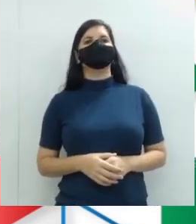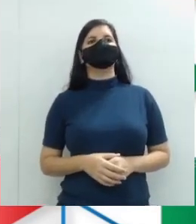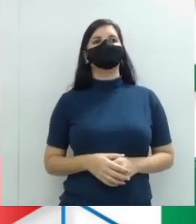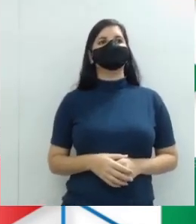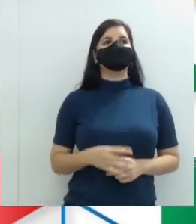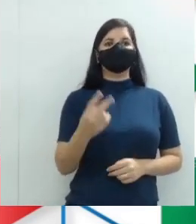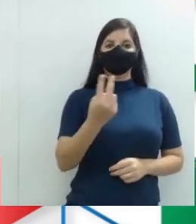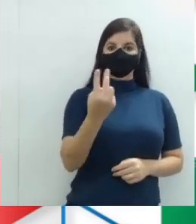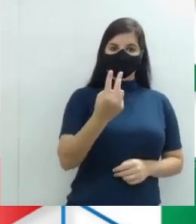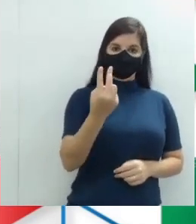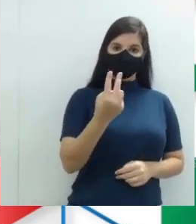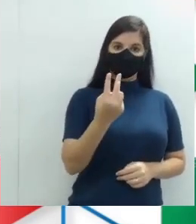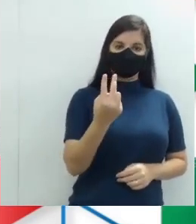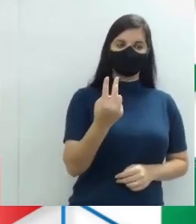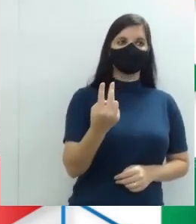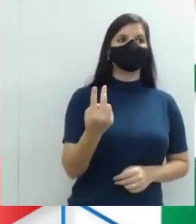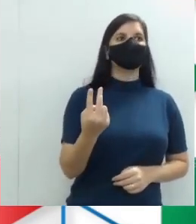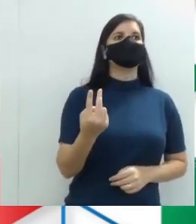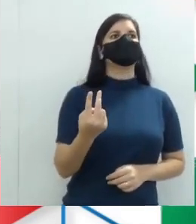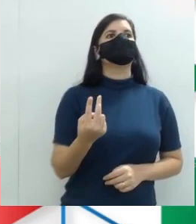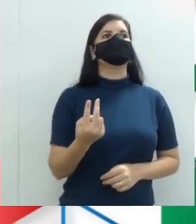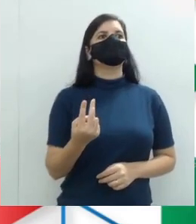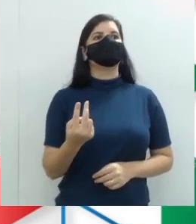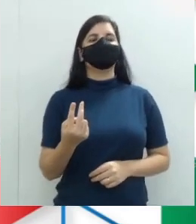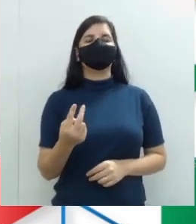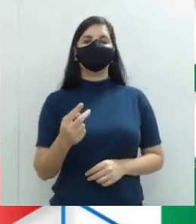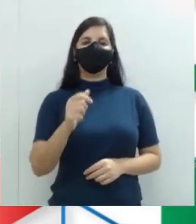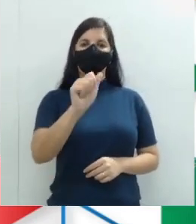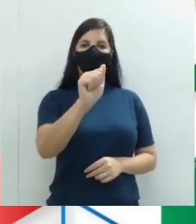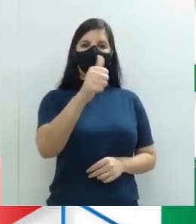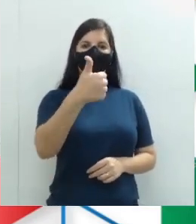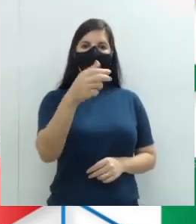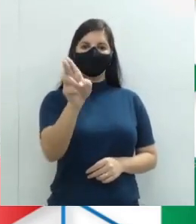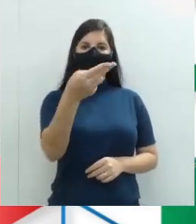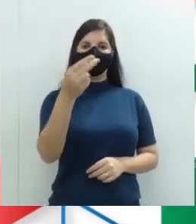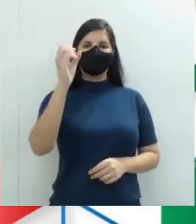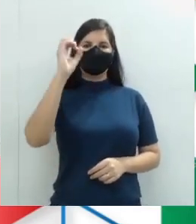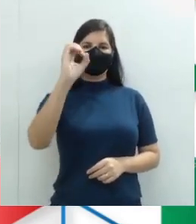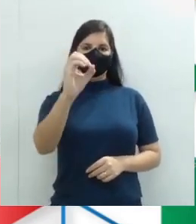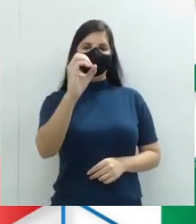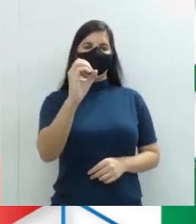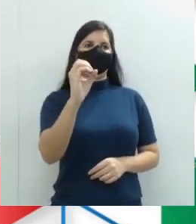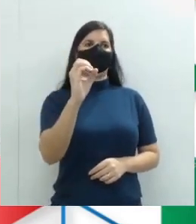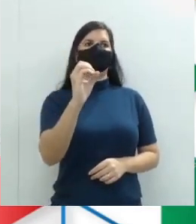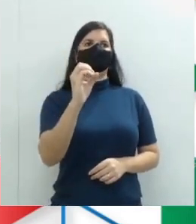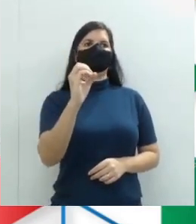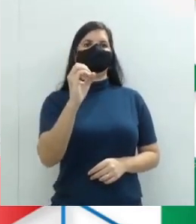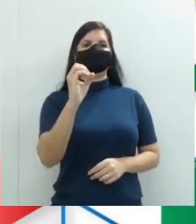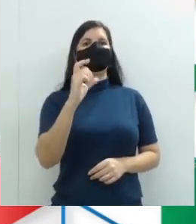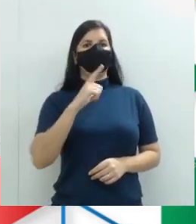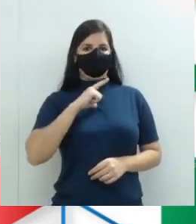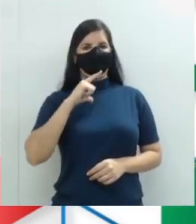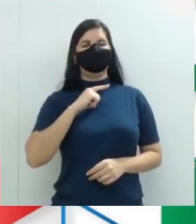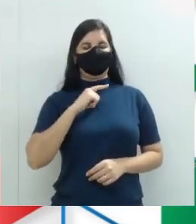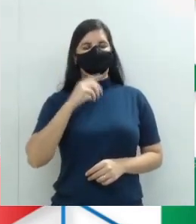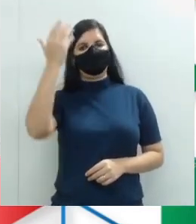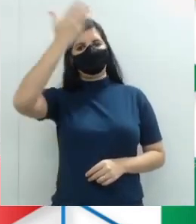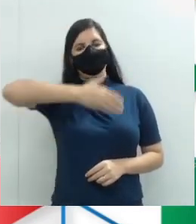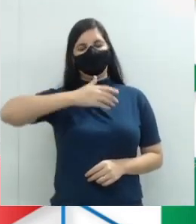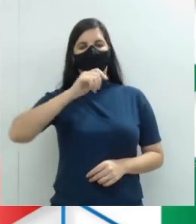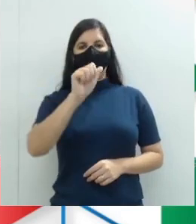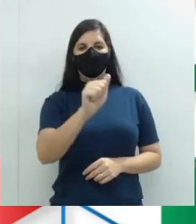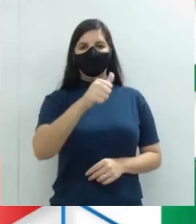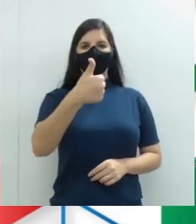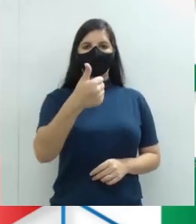marcado. Então, agora no item 2, eu tenho um A1 igual a 0. Ele deu aí, ó, tá na questão, ó, tá